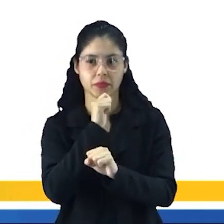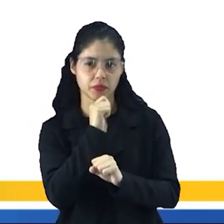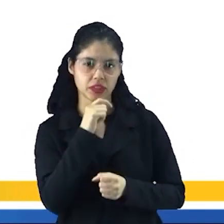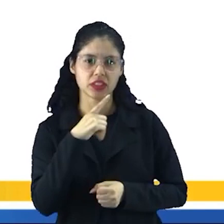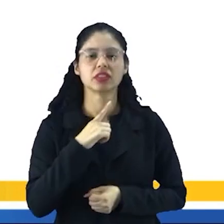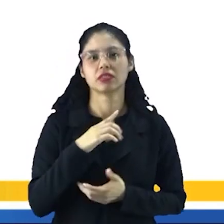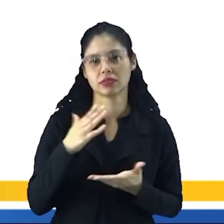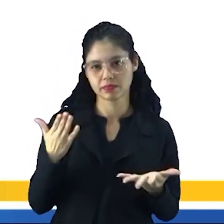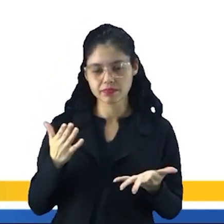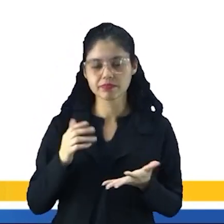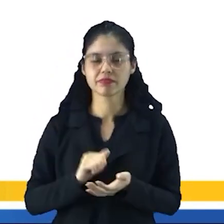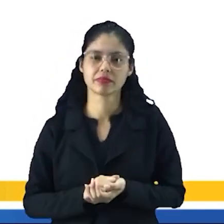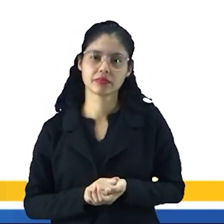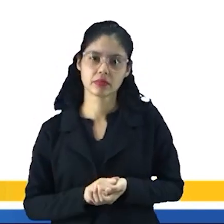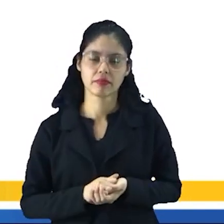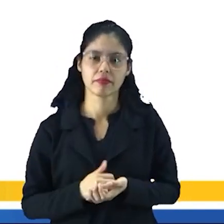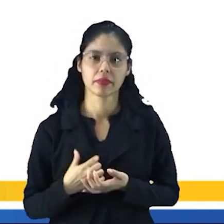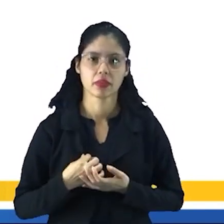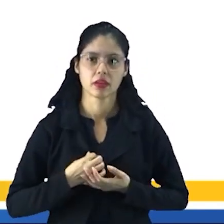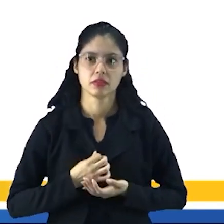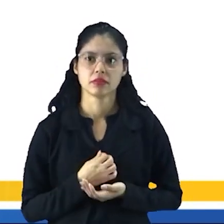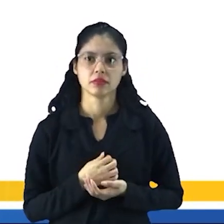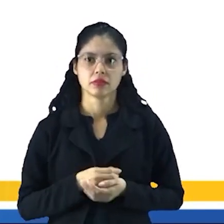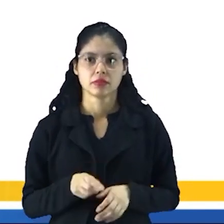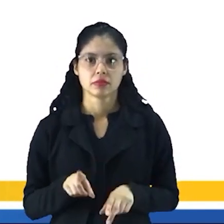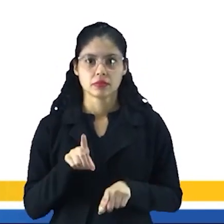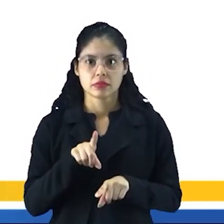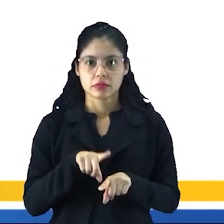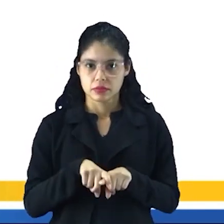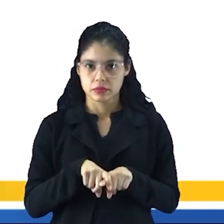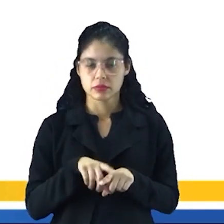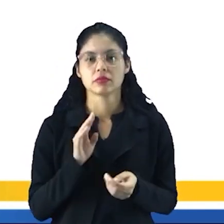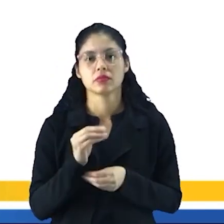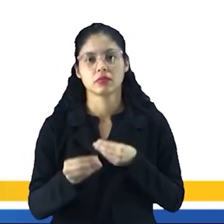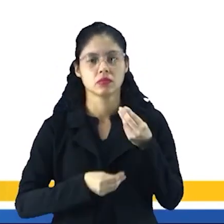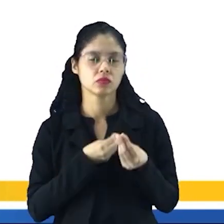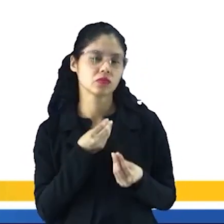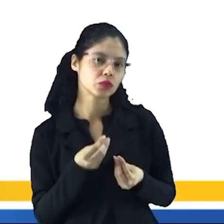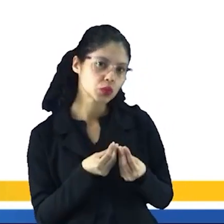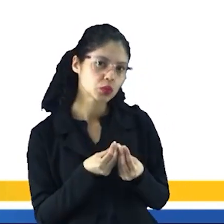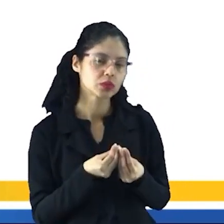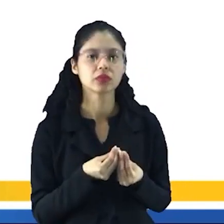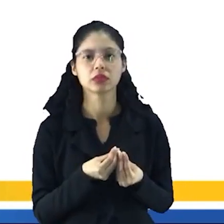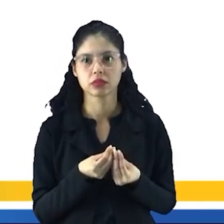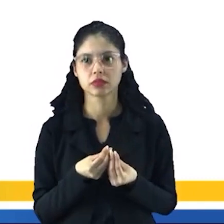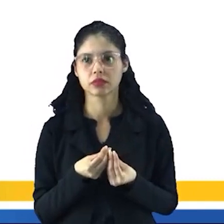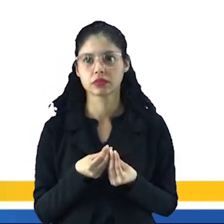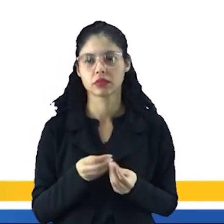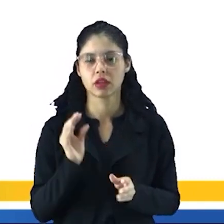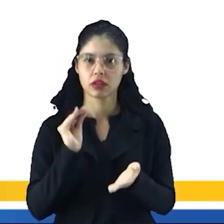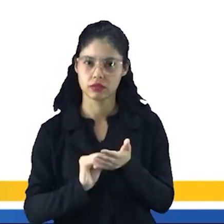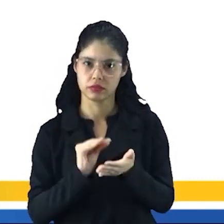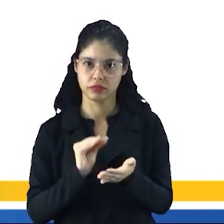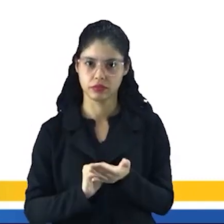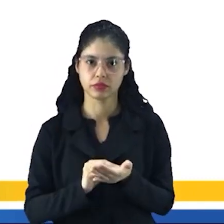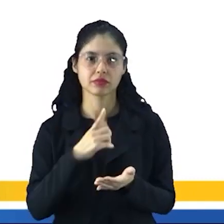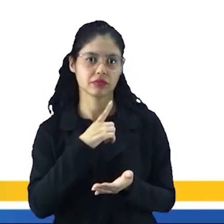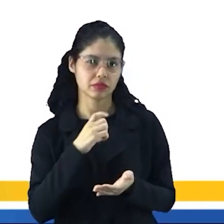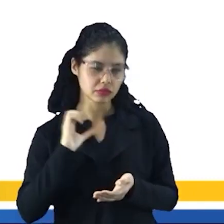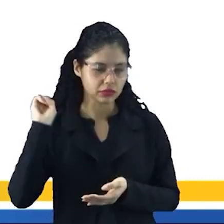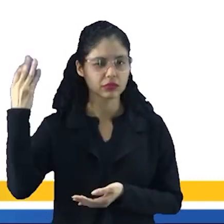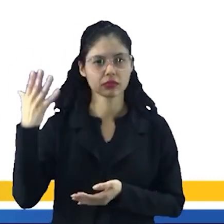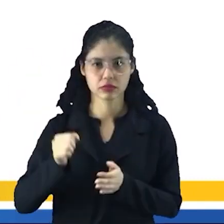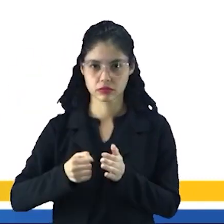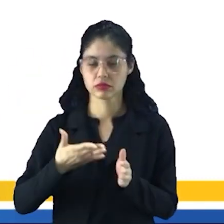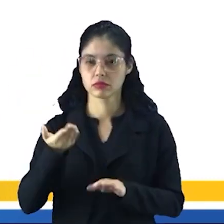essa função, as pernas cruzadas, como que uma reação ao abuso sexual que acontecia